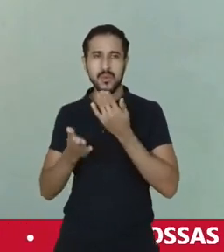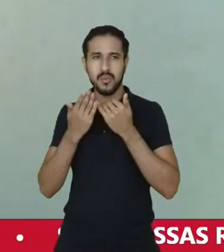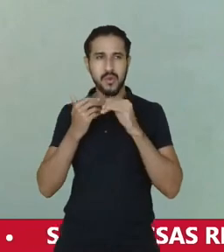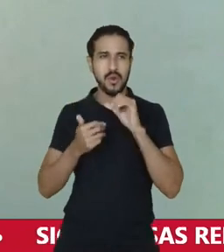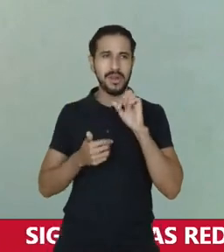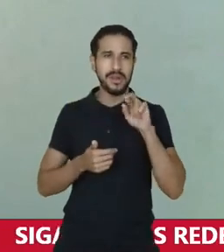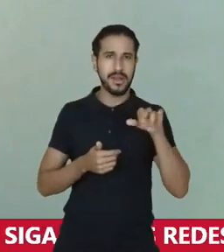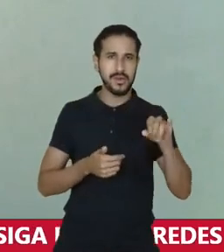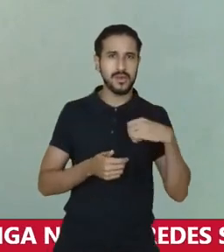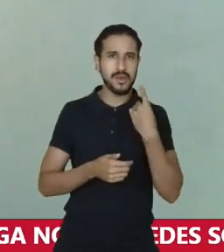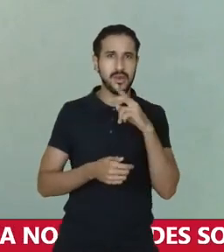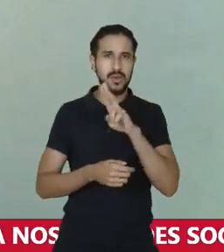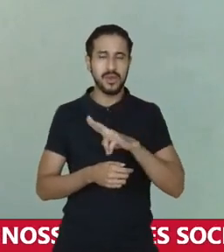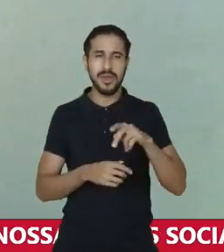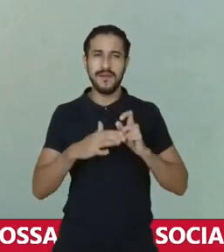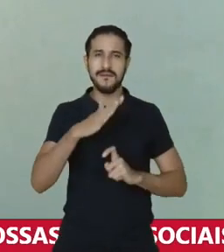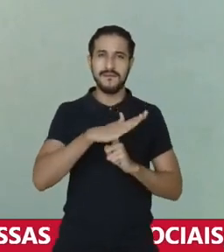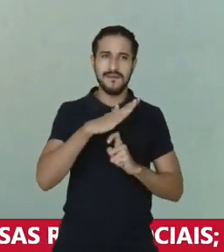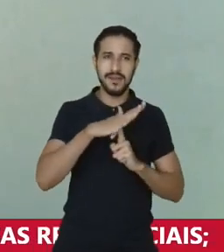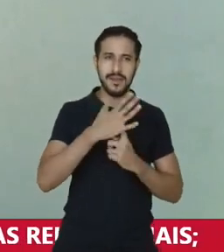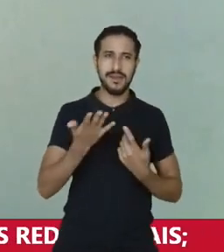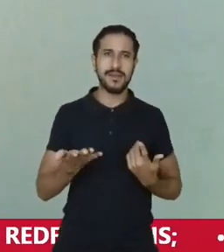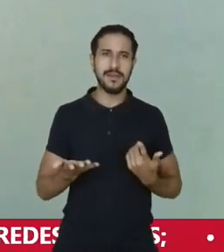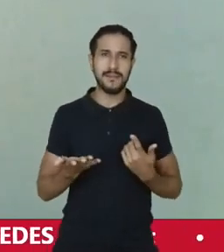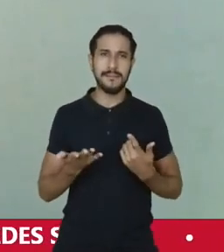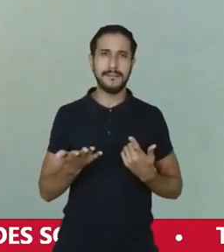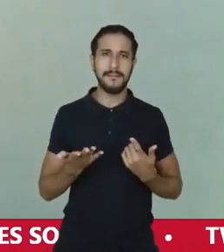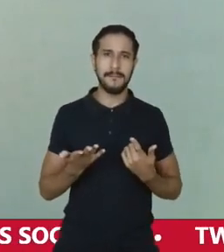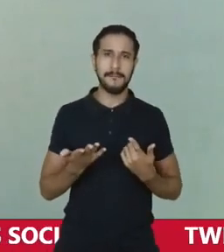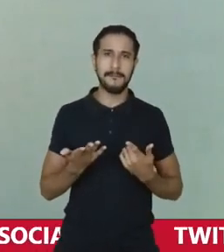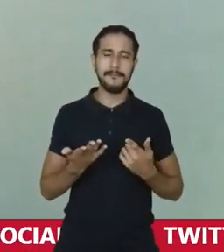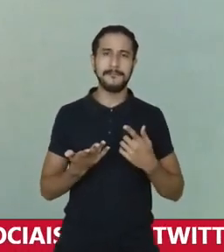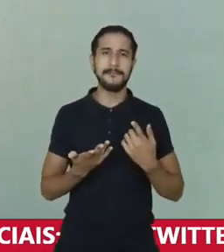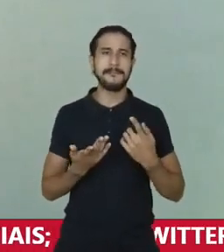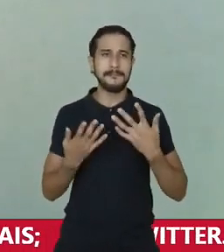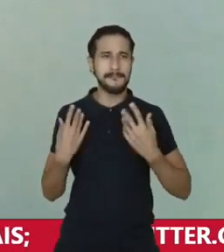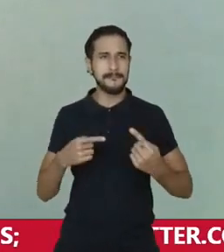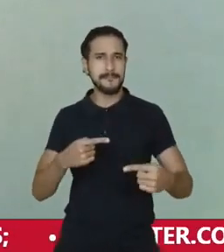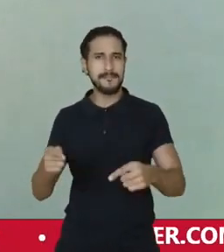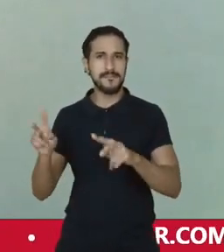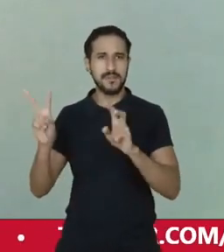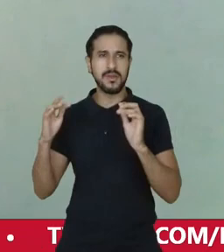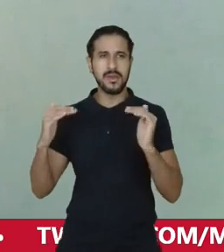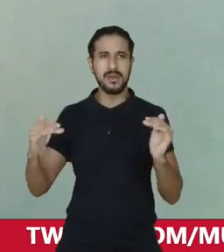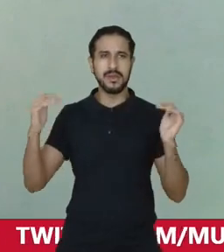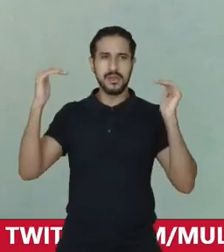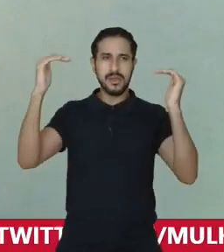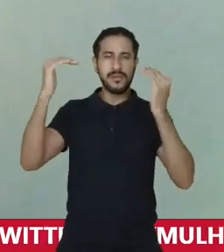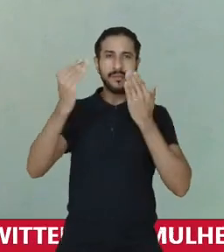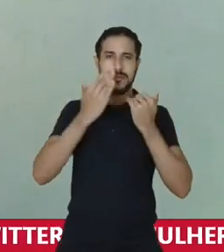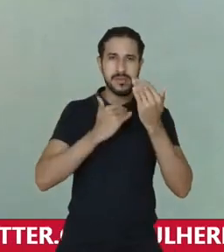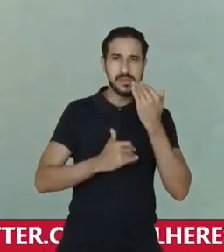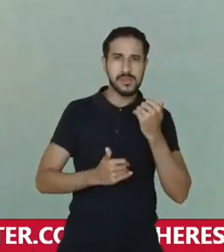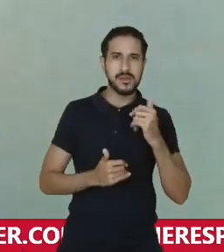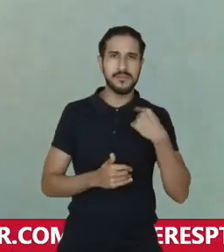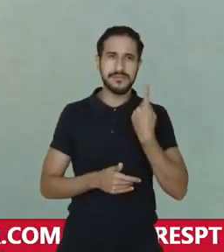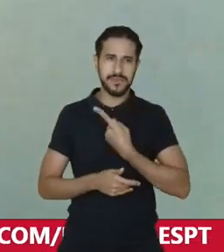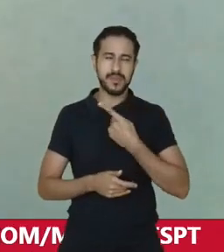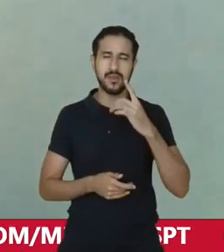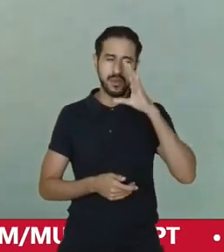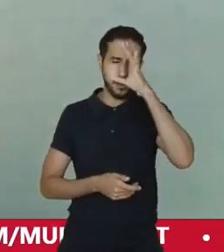orgânicos, né? A gente usando as feiras, passando por esse debate da soberania alimentar, a